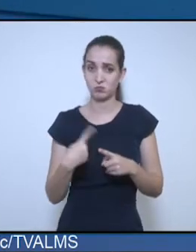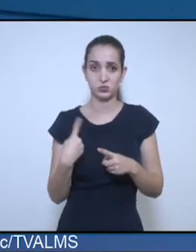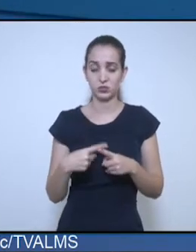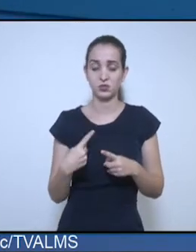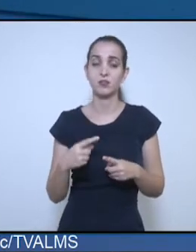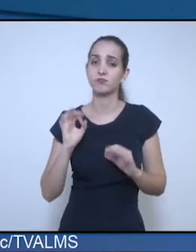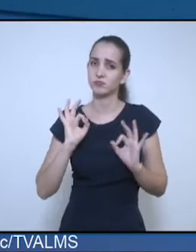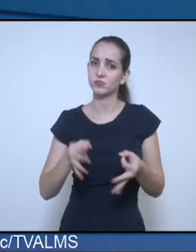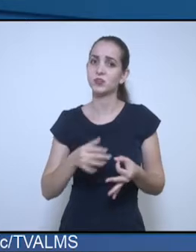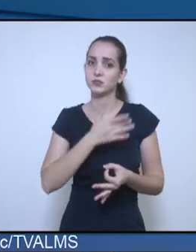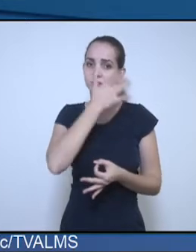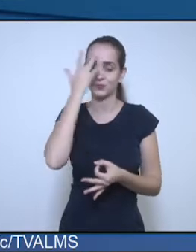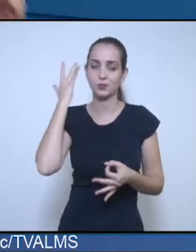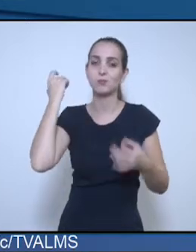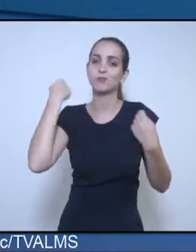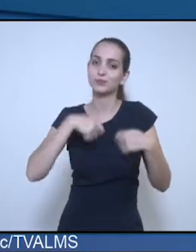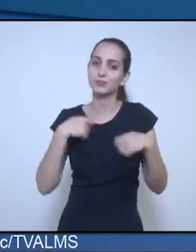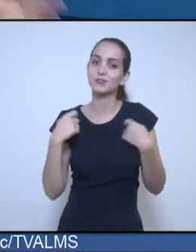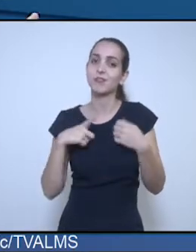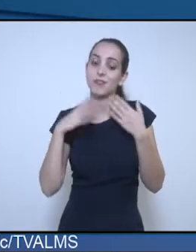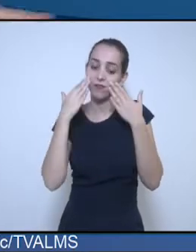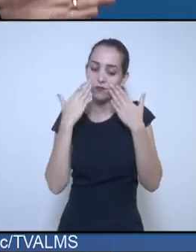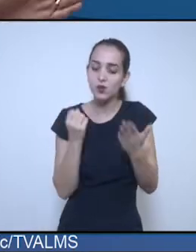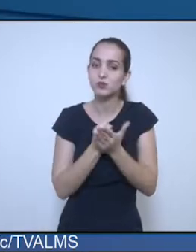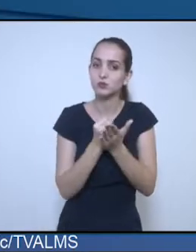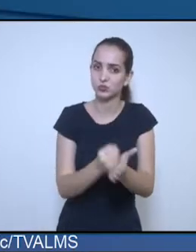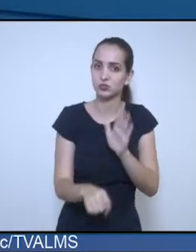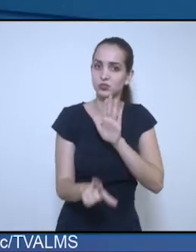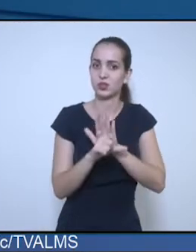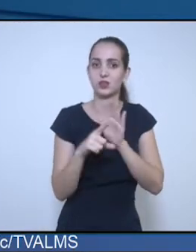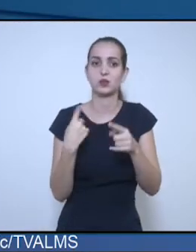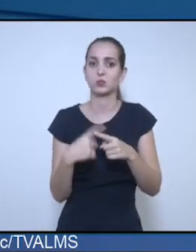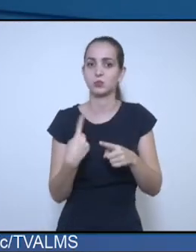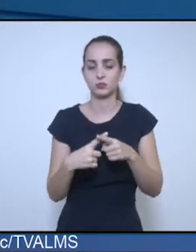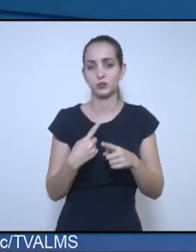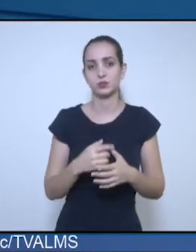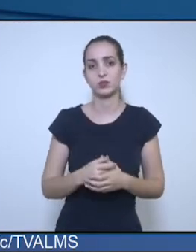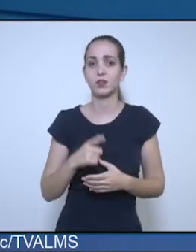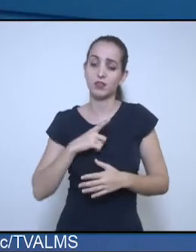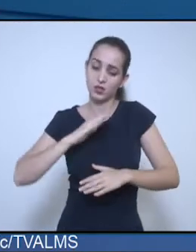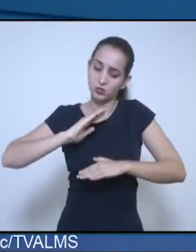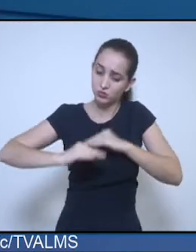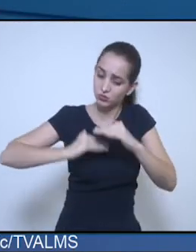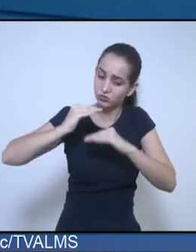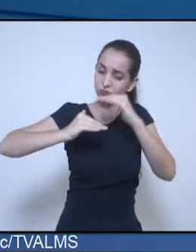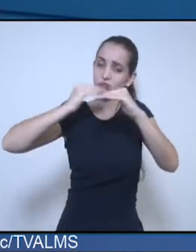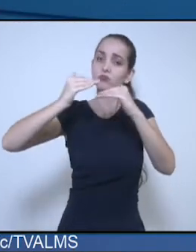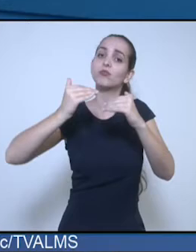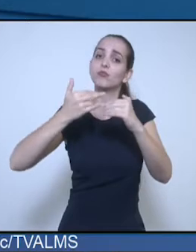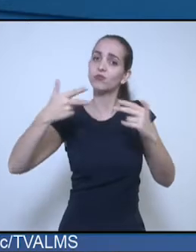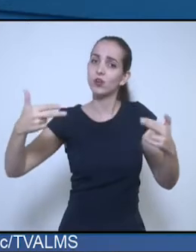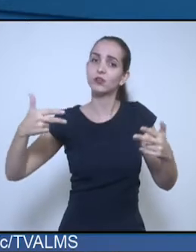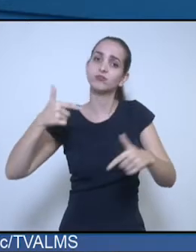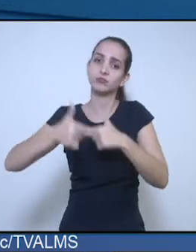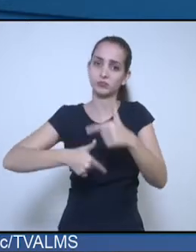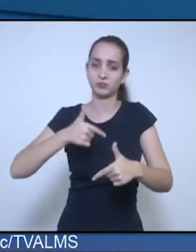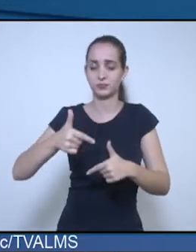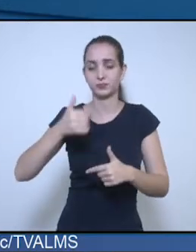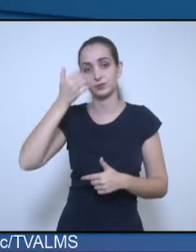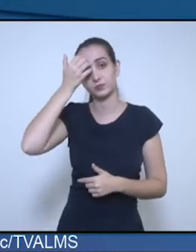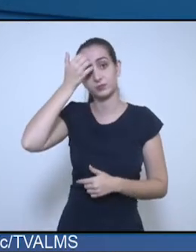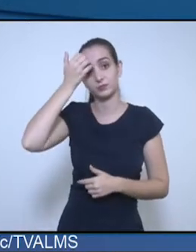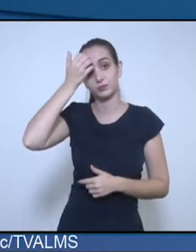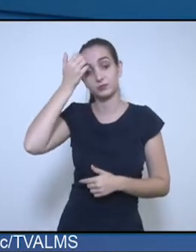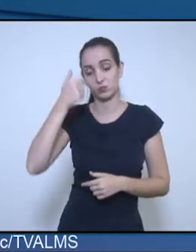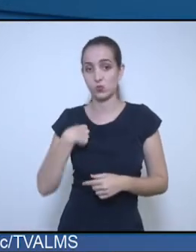realmente as pessoas precisam da necessidade e amparo de lei para justamente desenvolver as suas atividades. E